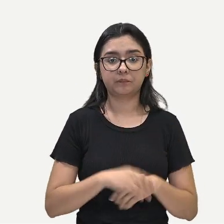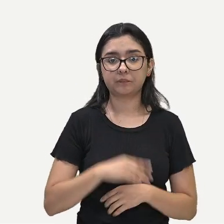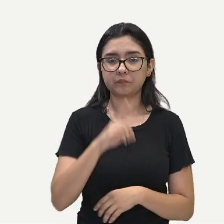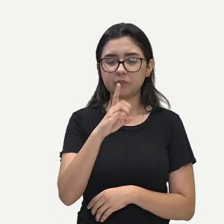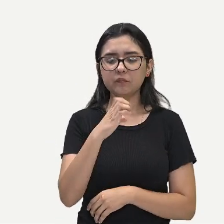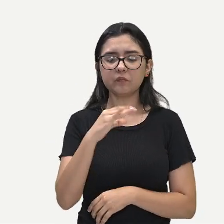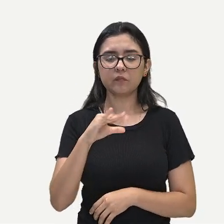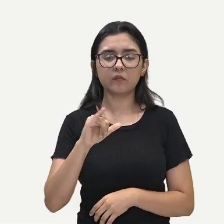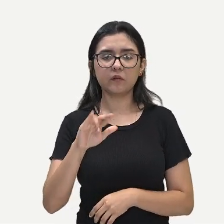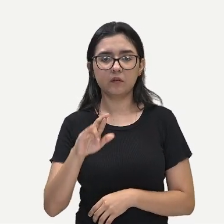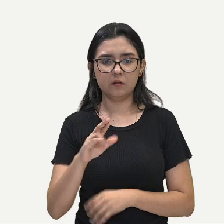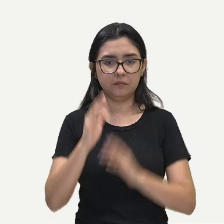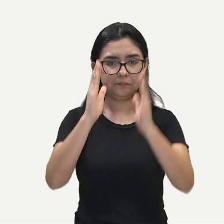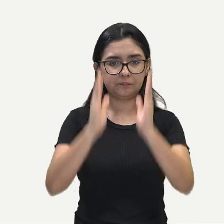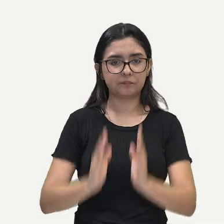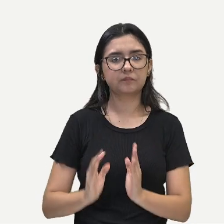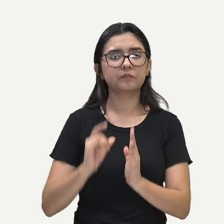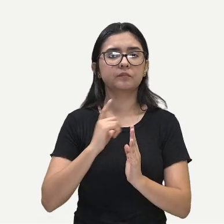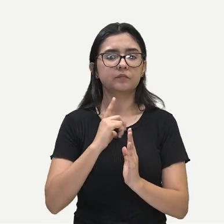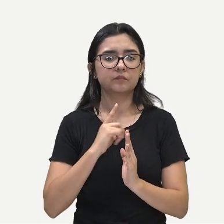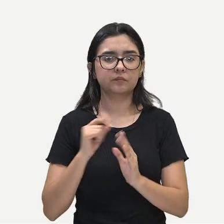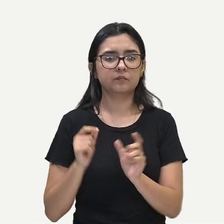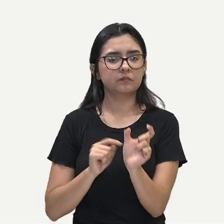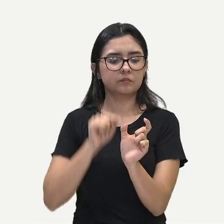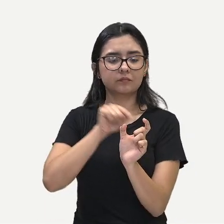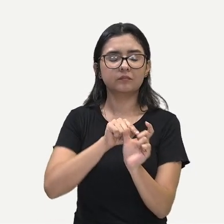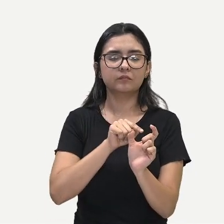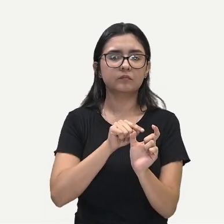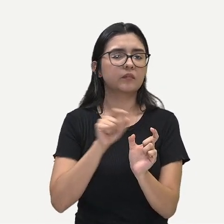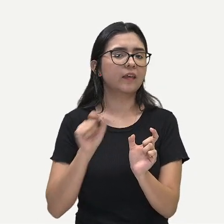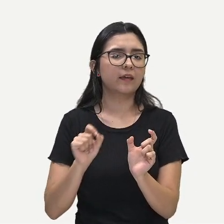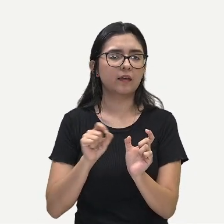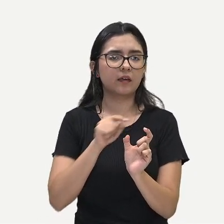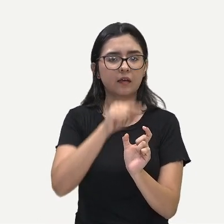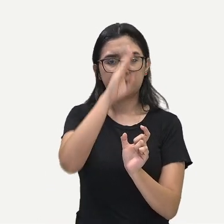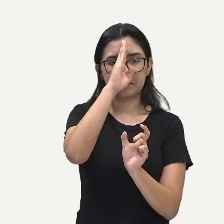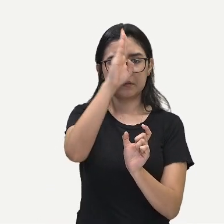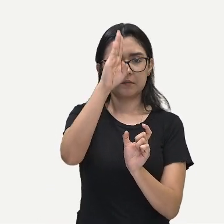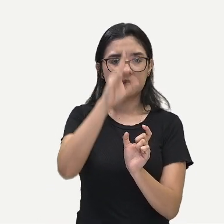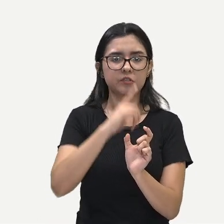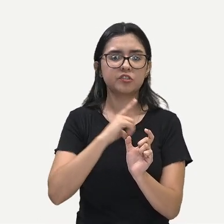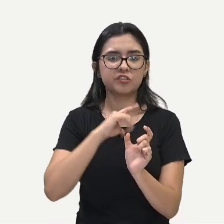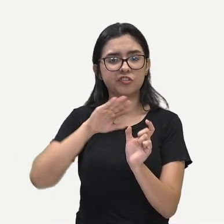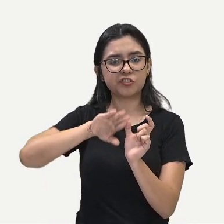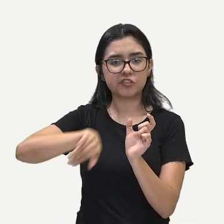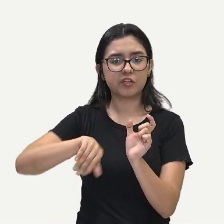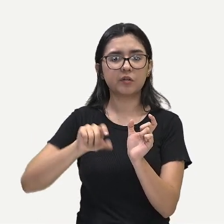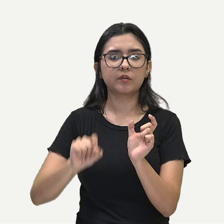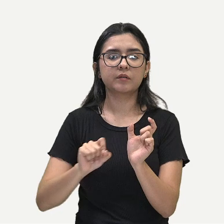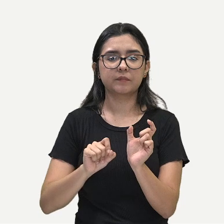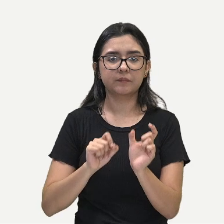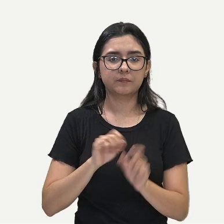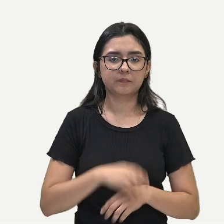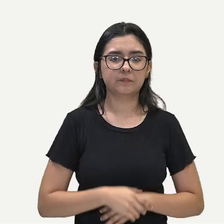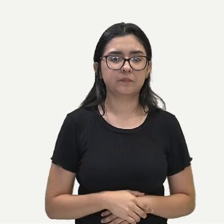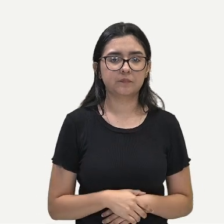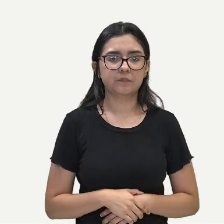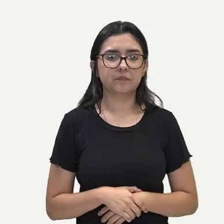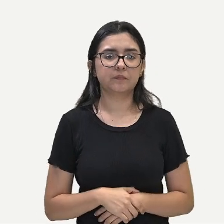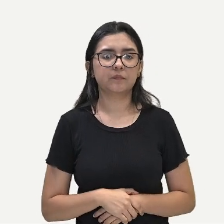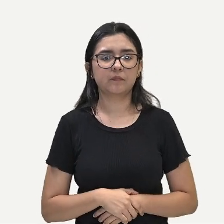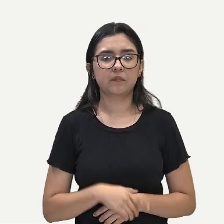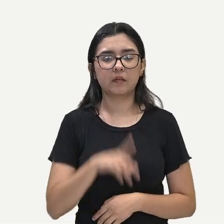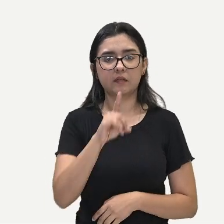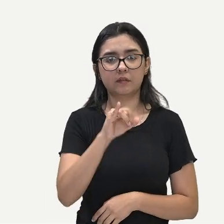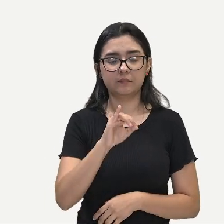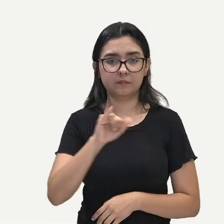descer, né? E aí, a raiz desse verbo descer, tirando a conjugação, ficaria DEC. Mas